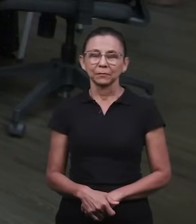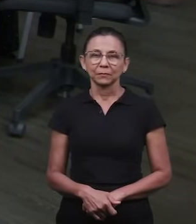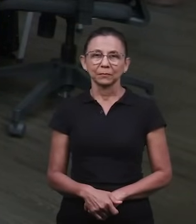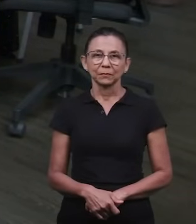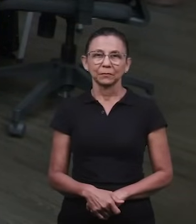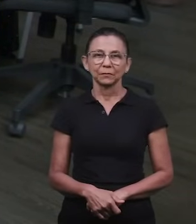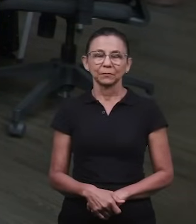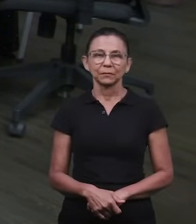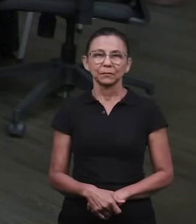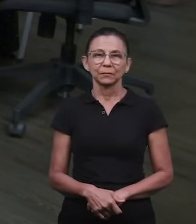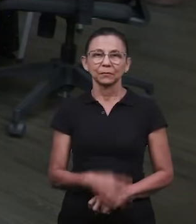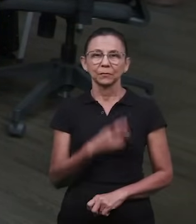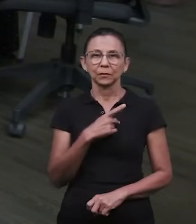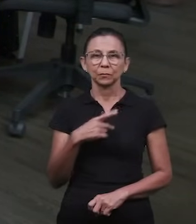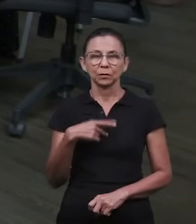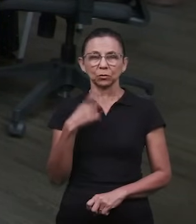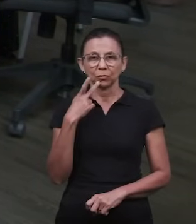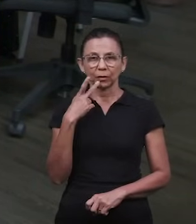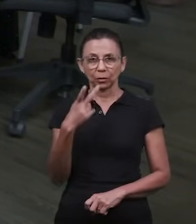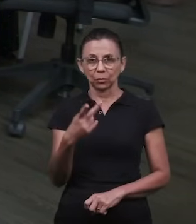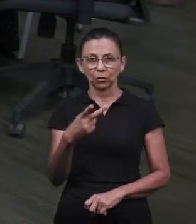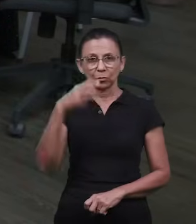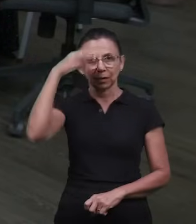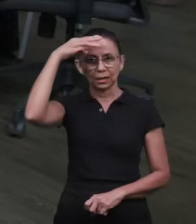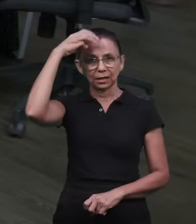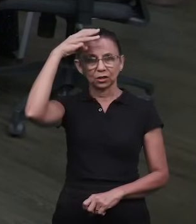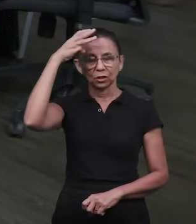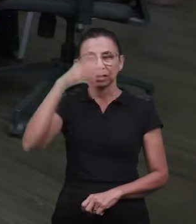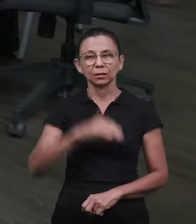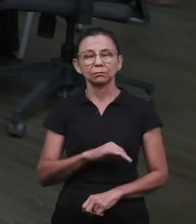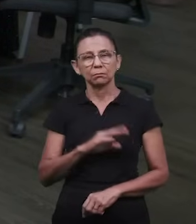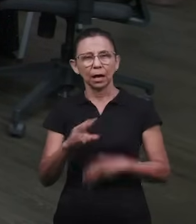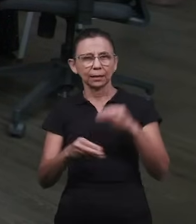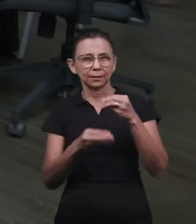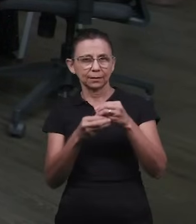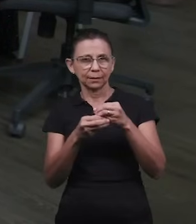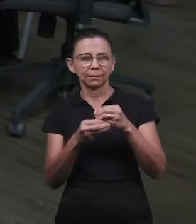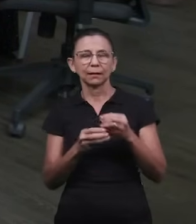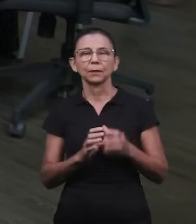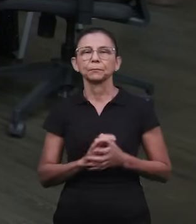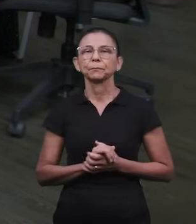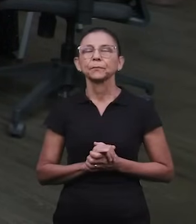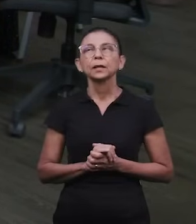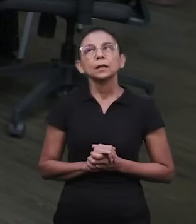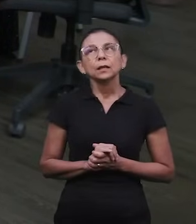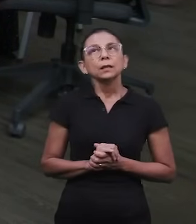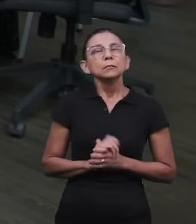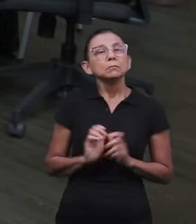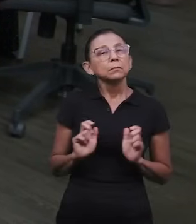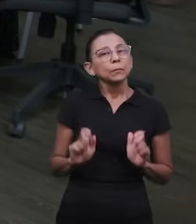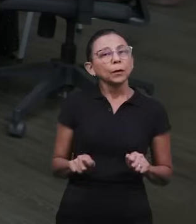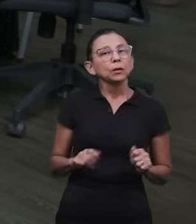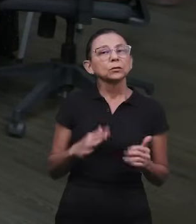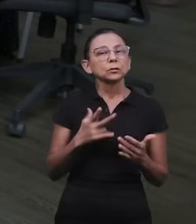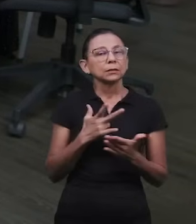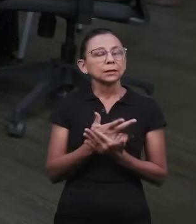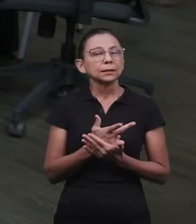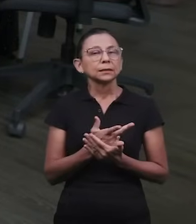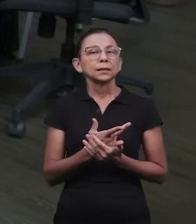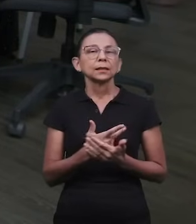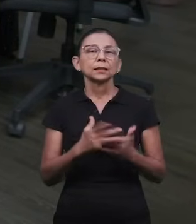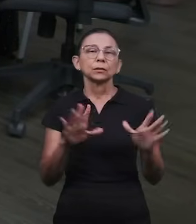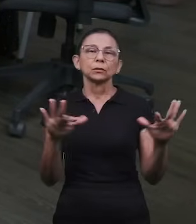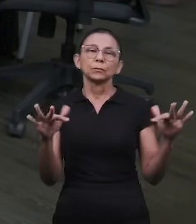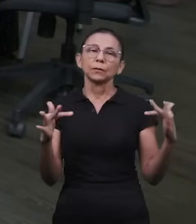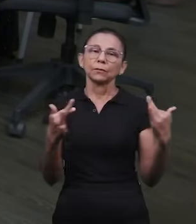pastor Alexandre disse, né? O lar muitas vezes pode acontecer, né? Como pode acontecer em qualquer ambiente